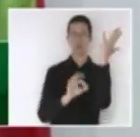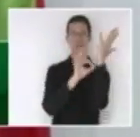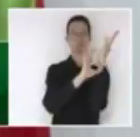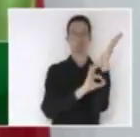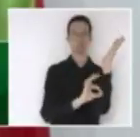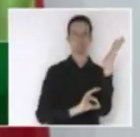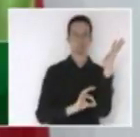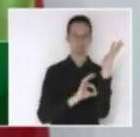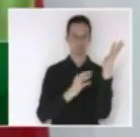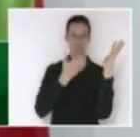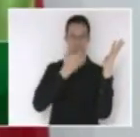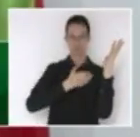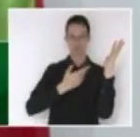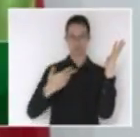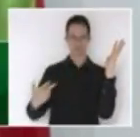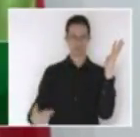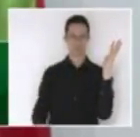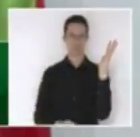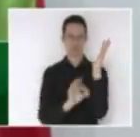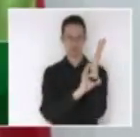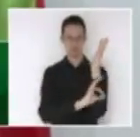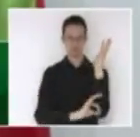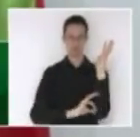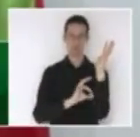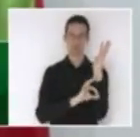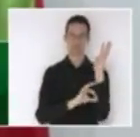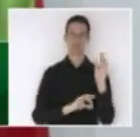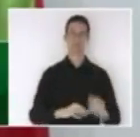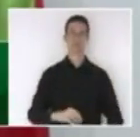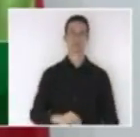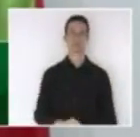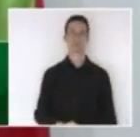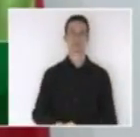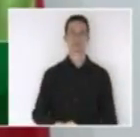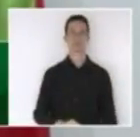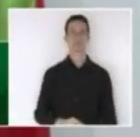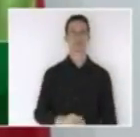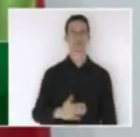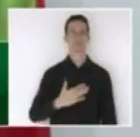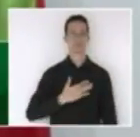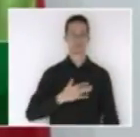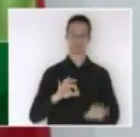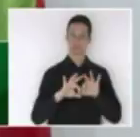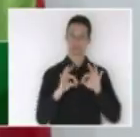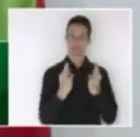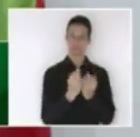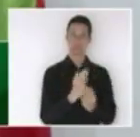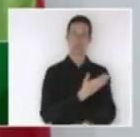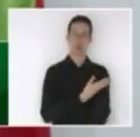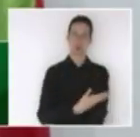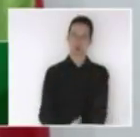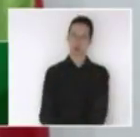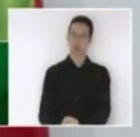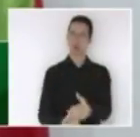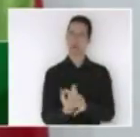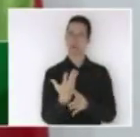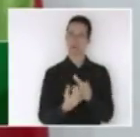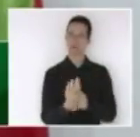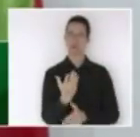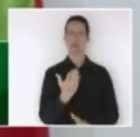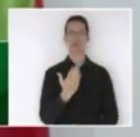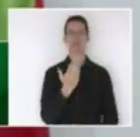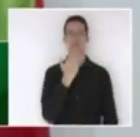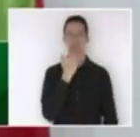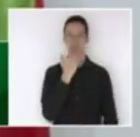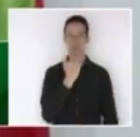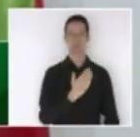gente tem essa atividade de produzir alimentos como uma atividade muito importante no nosso país e